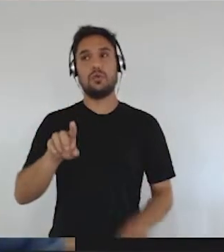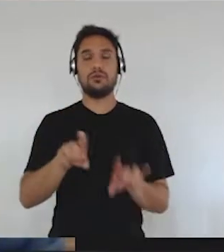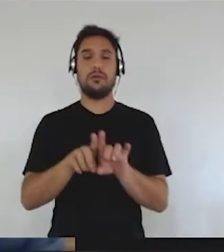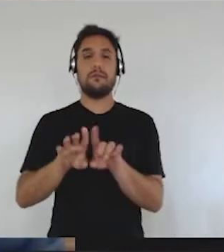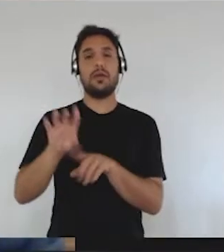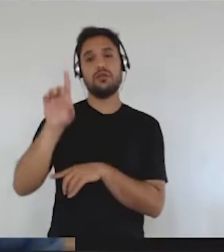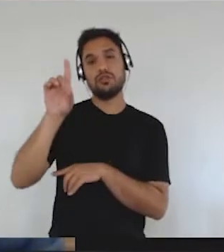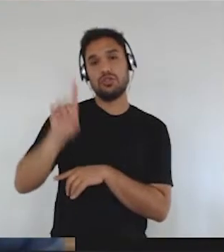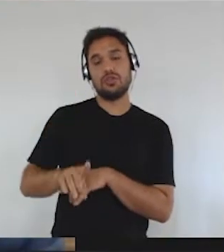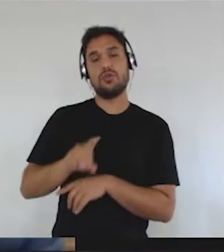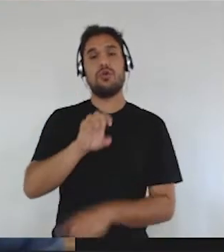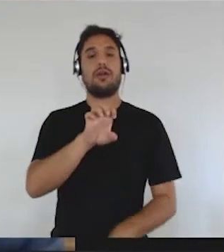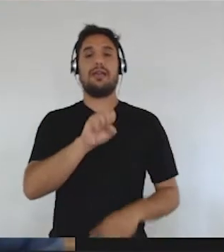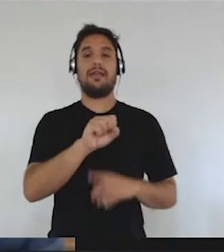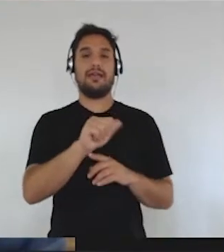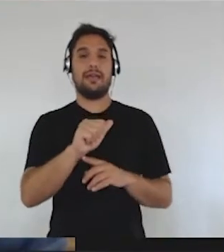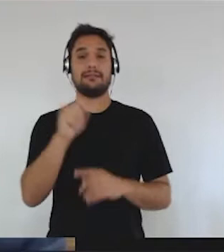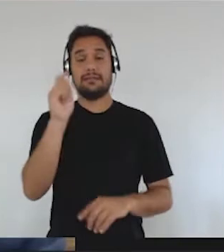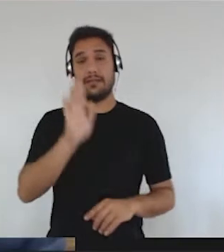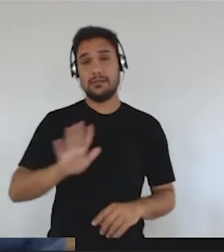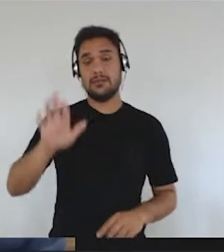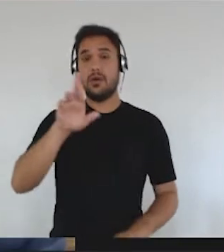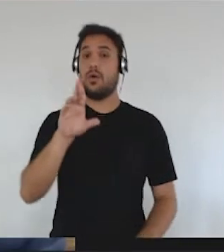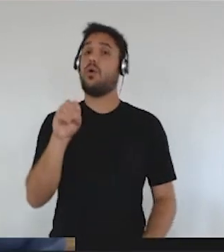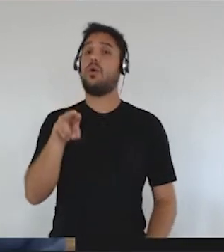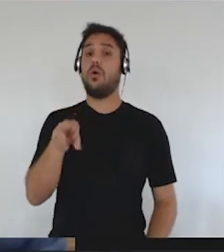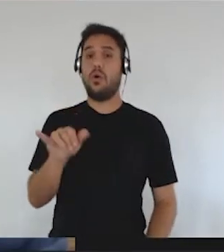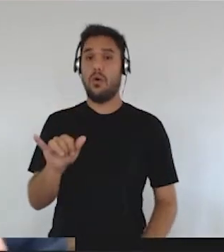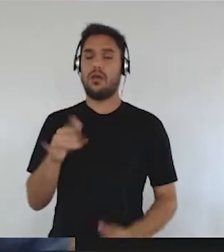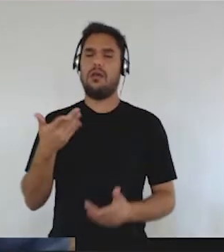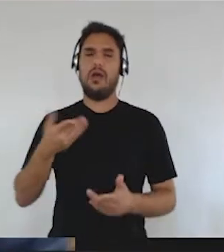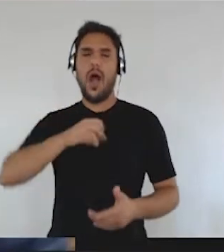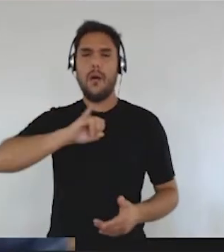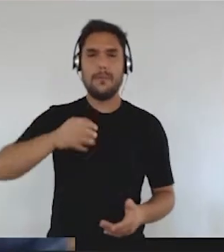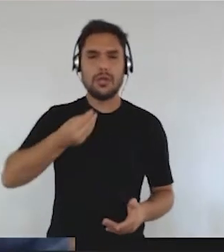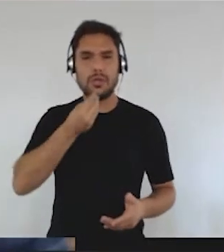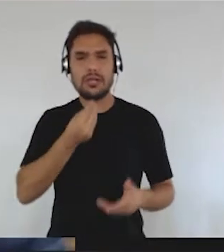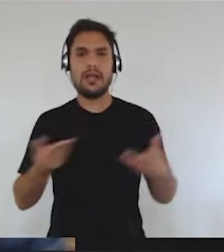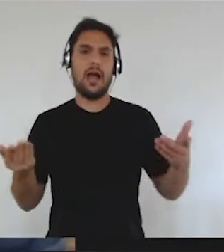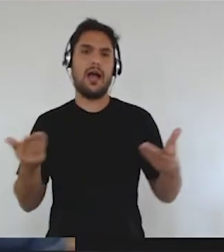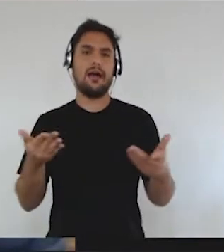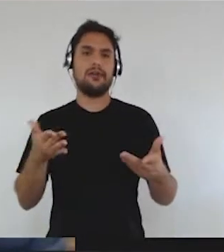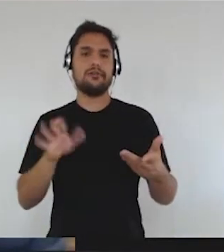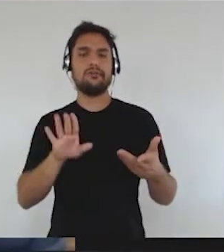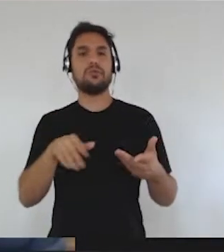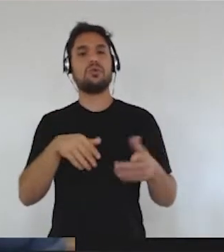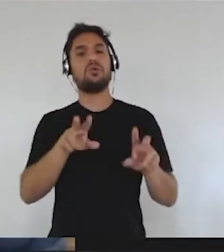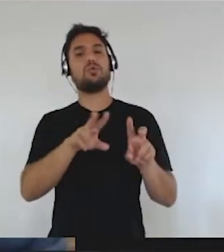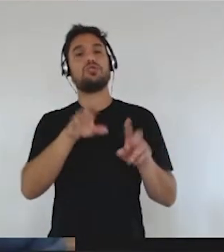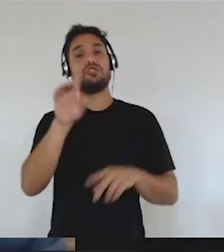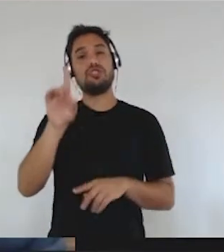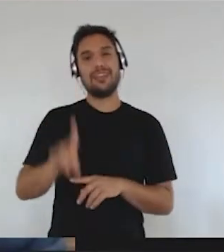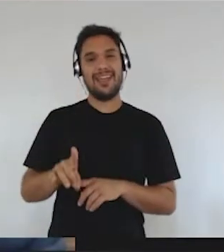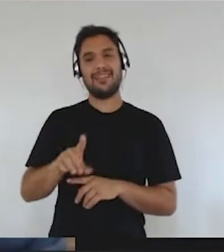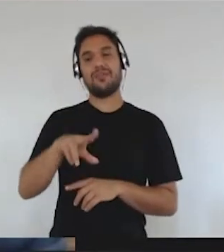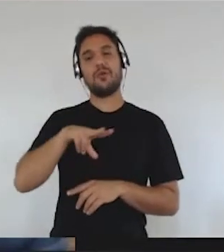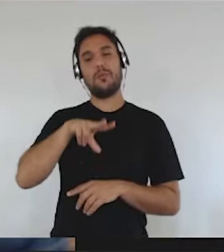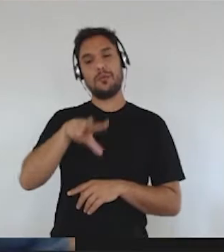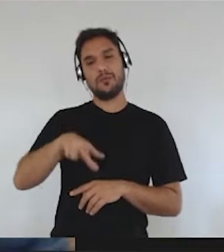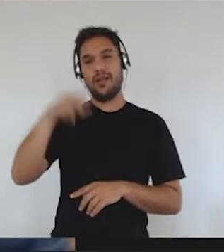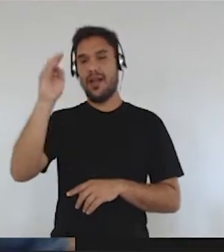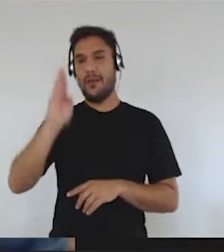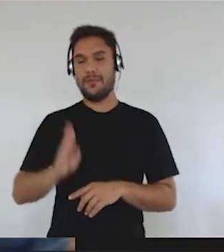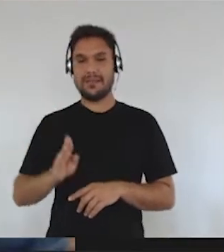diretor da ESA Nacional, Rony Duarte, pela oportunidade, por incluir o direito lusófono e o compliance